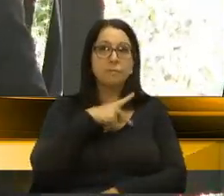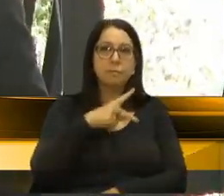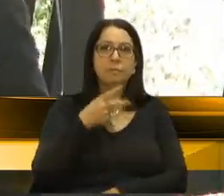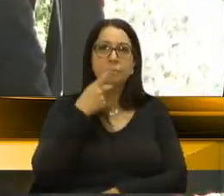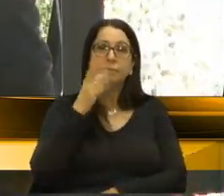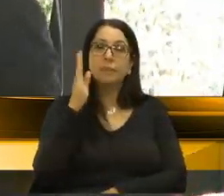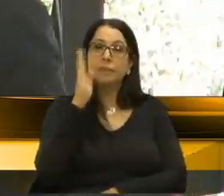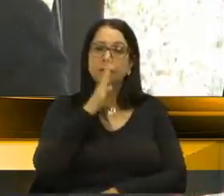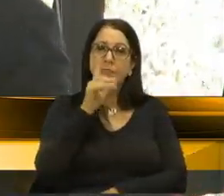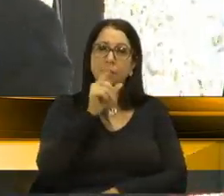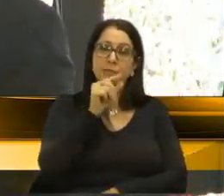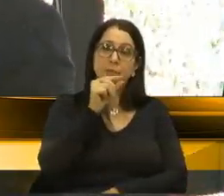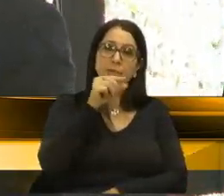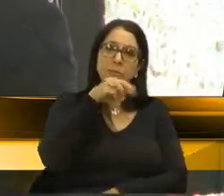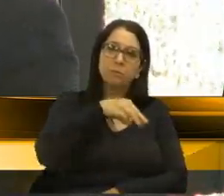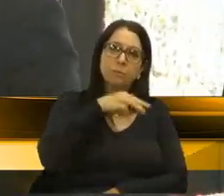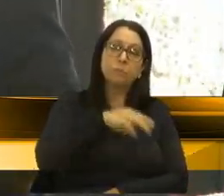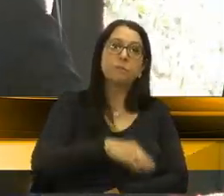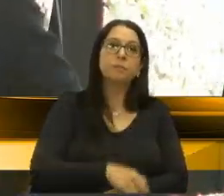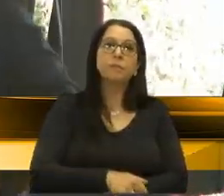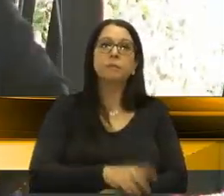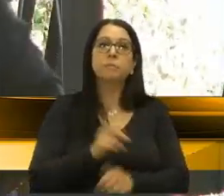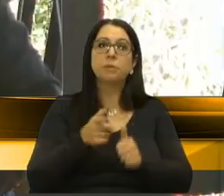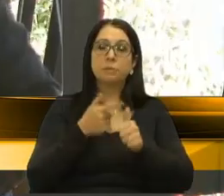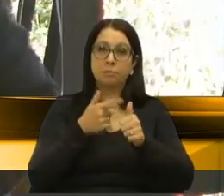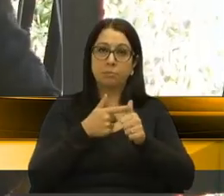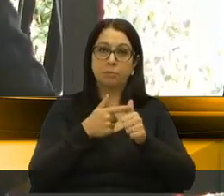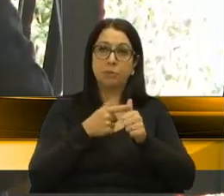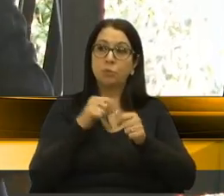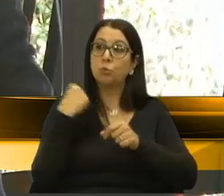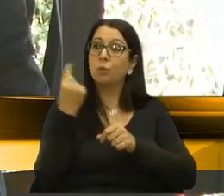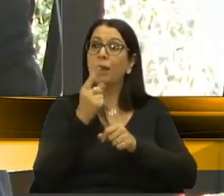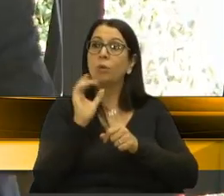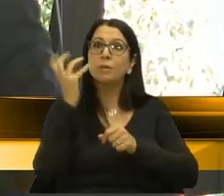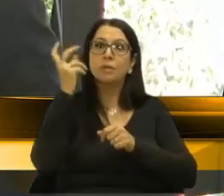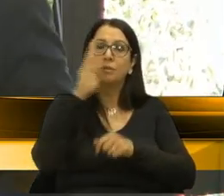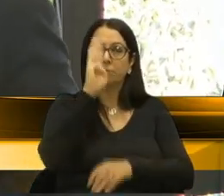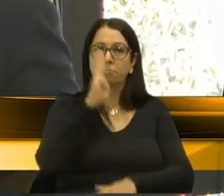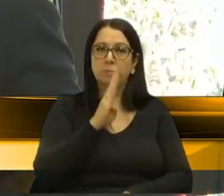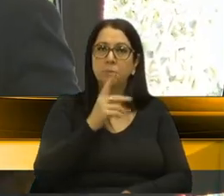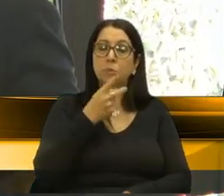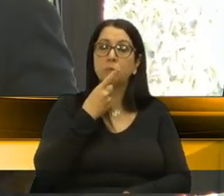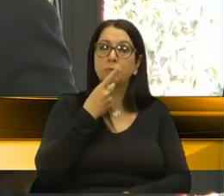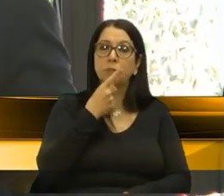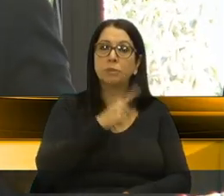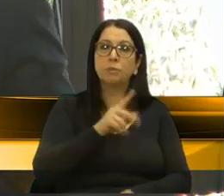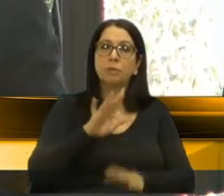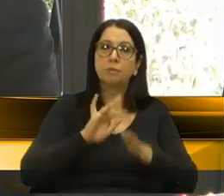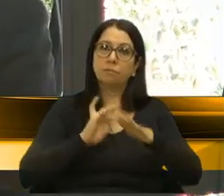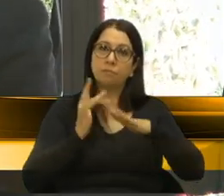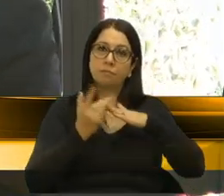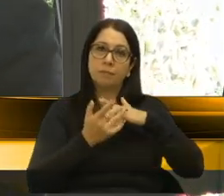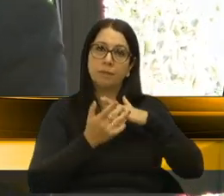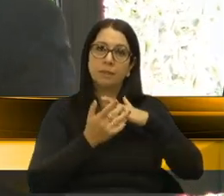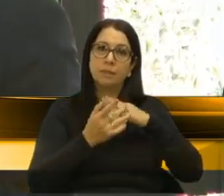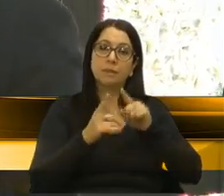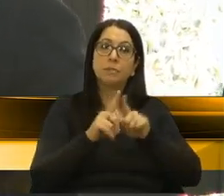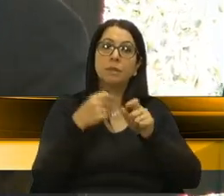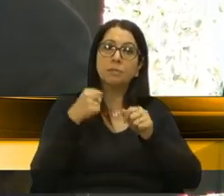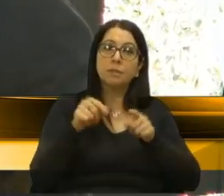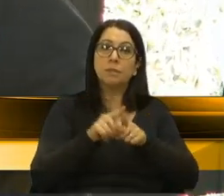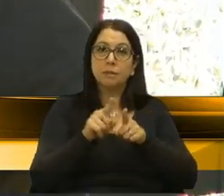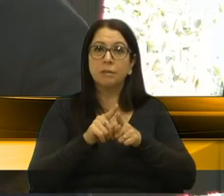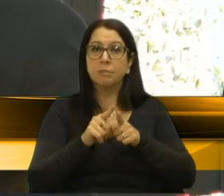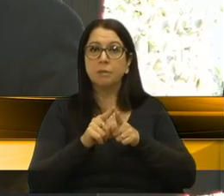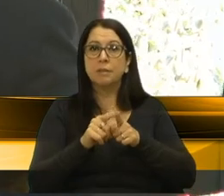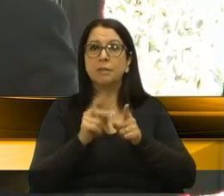rapidamente, tenho 10 minutos para isso. Primeiro, do cenário nacional. Eu costumo me manifestar nas minhas redes sociais, mas preciso também